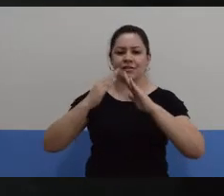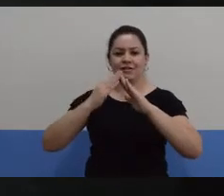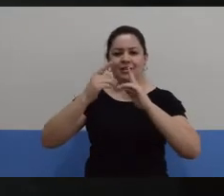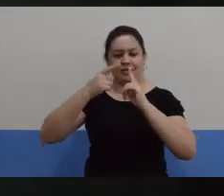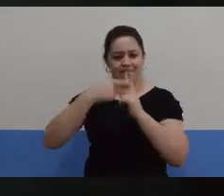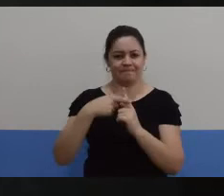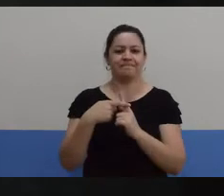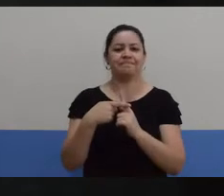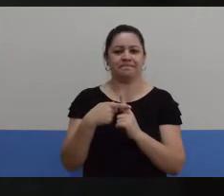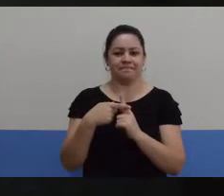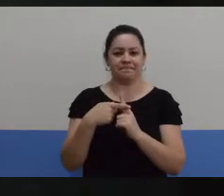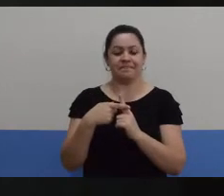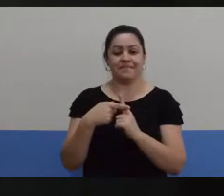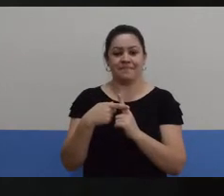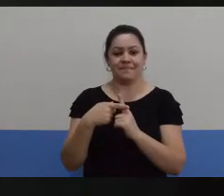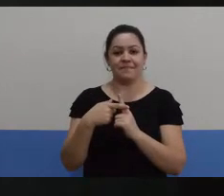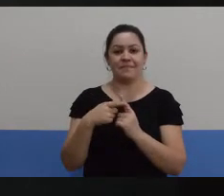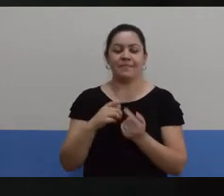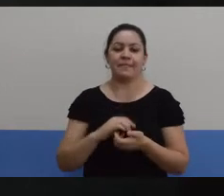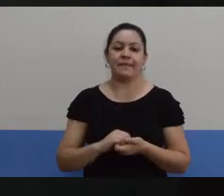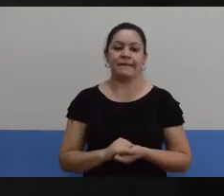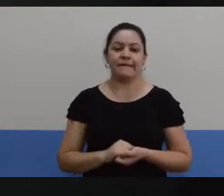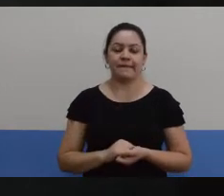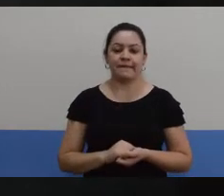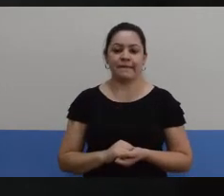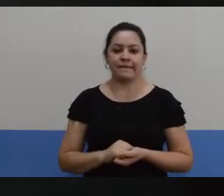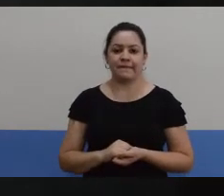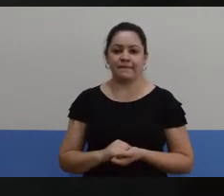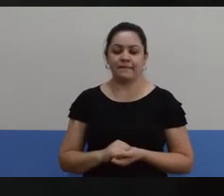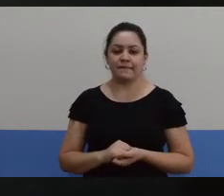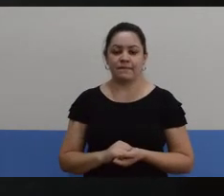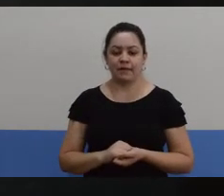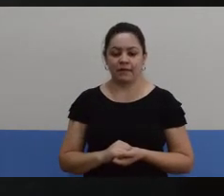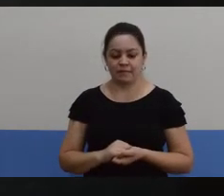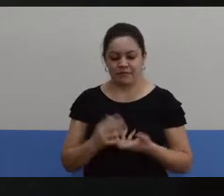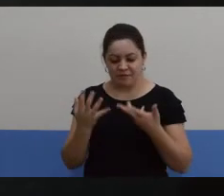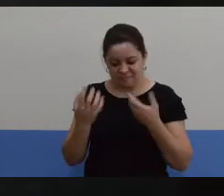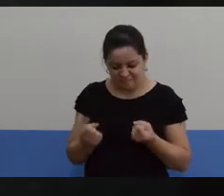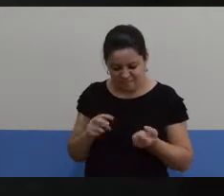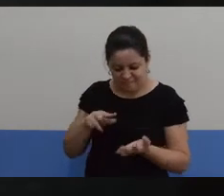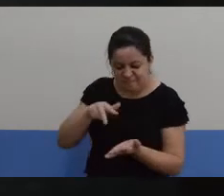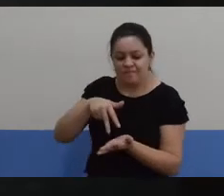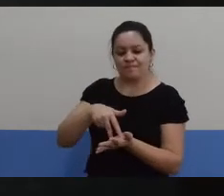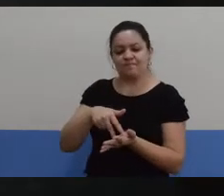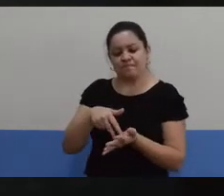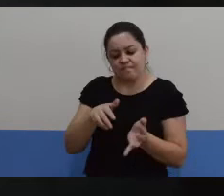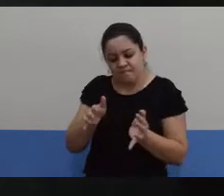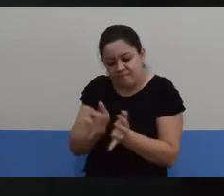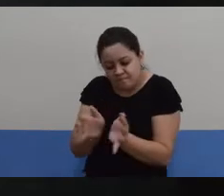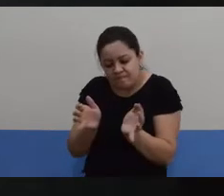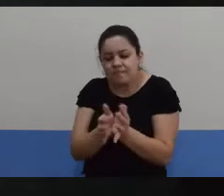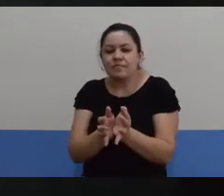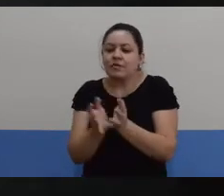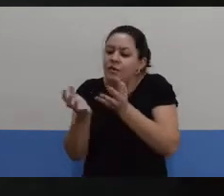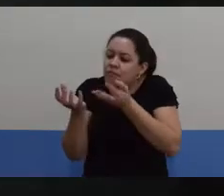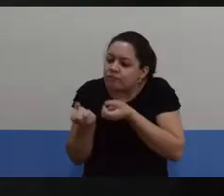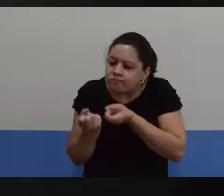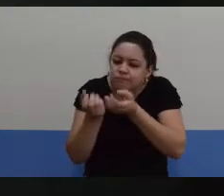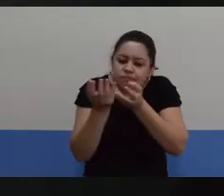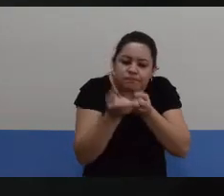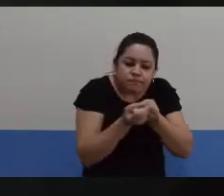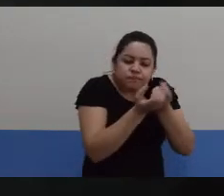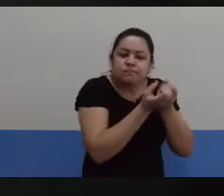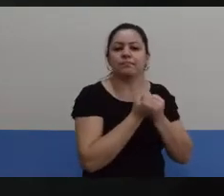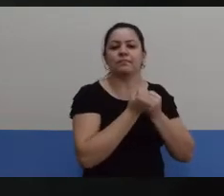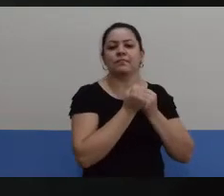Então, essa disposição de participar, de escutar, de trabalhar